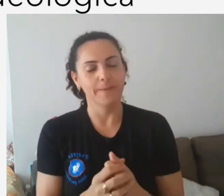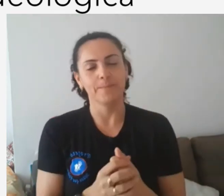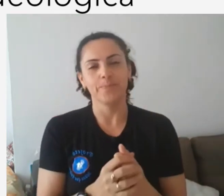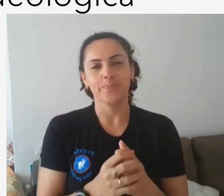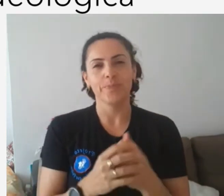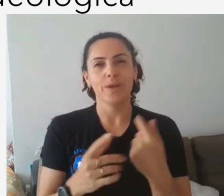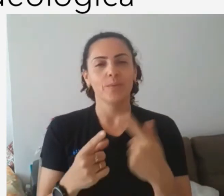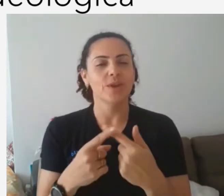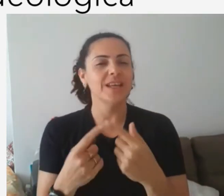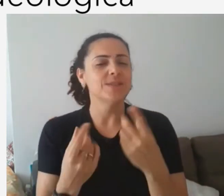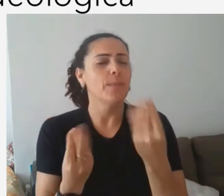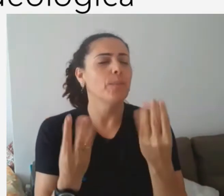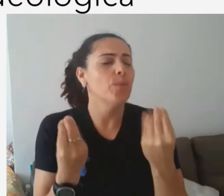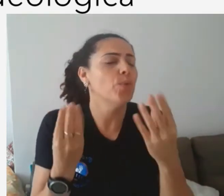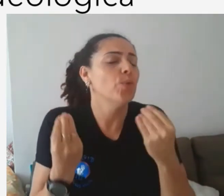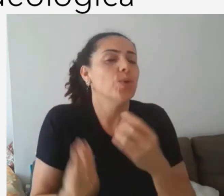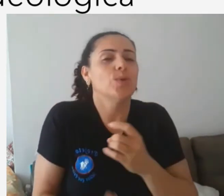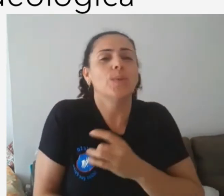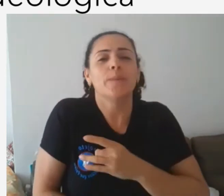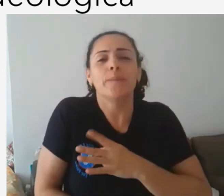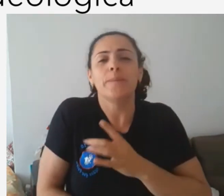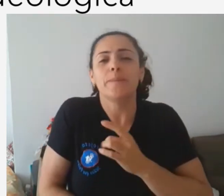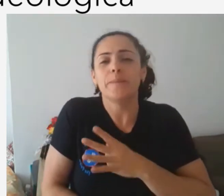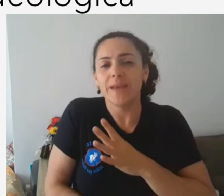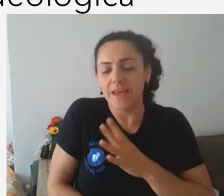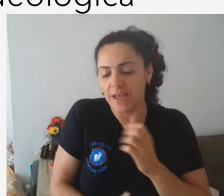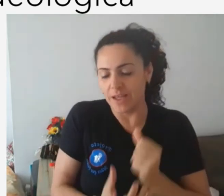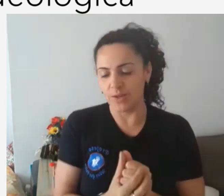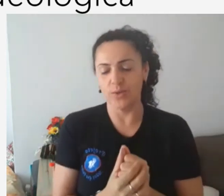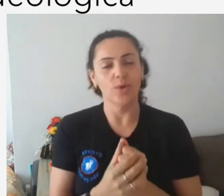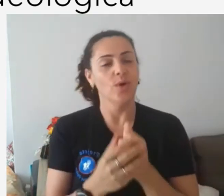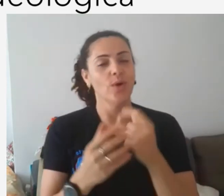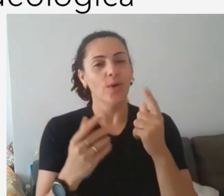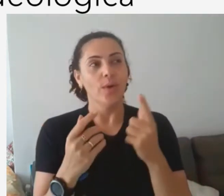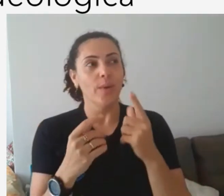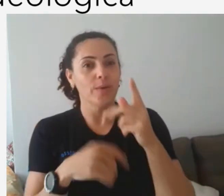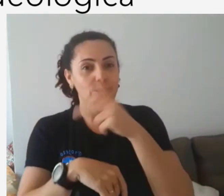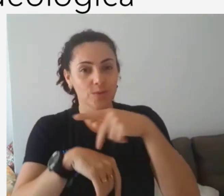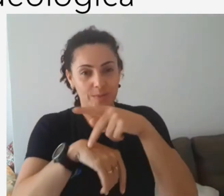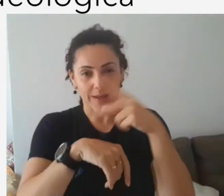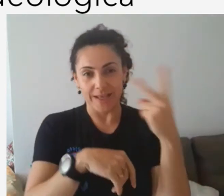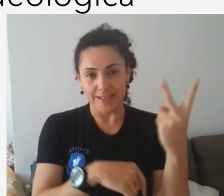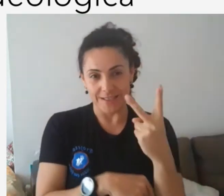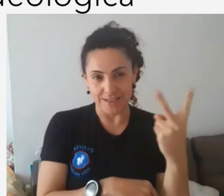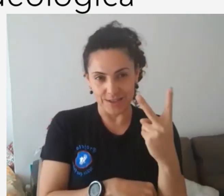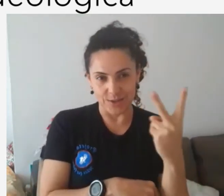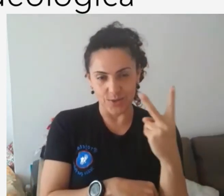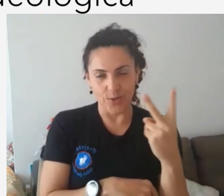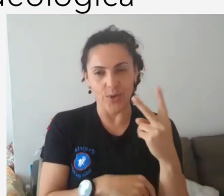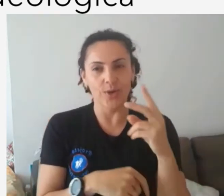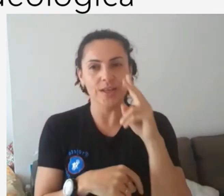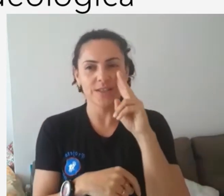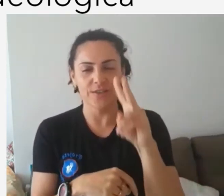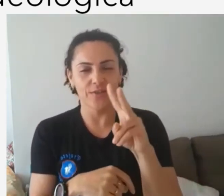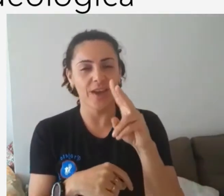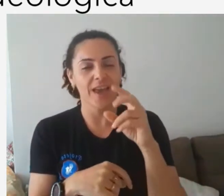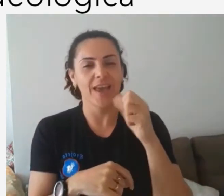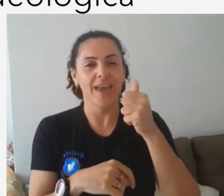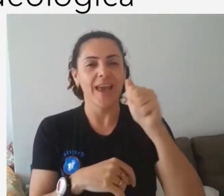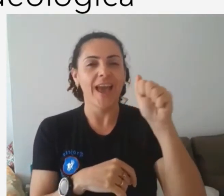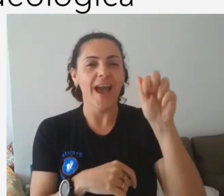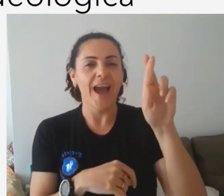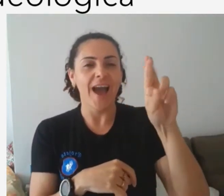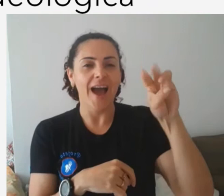tinha muito medo de que esses países disputando uma guerra, como já existiam aí armas